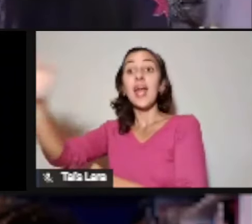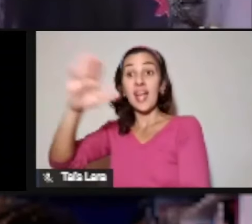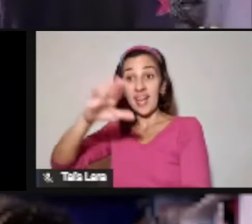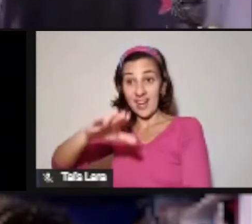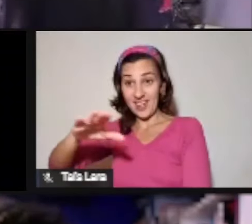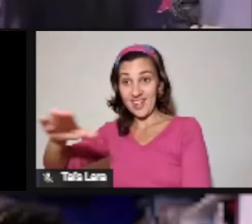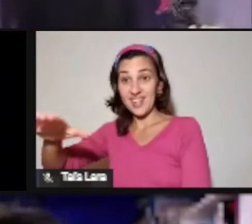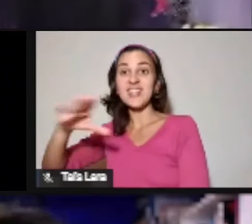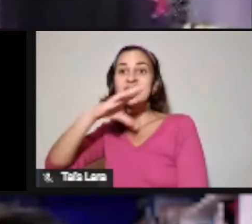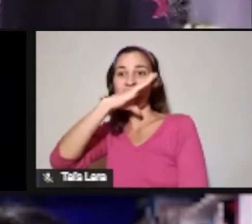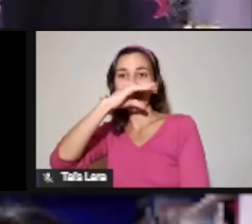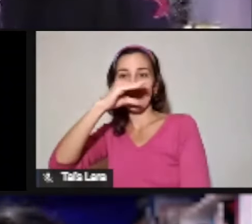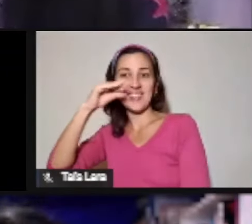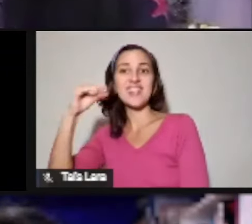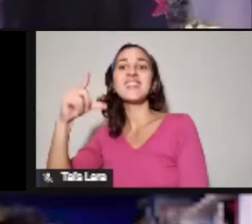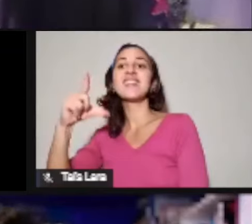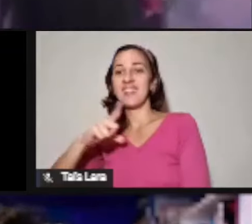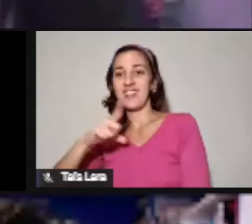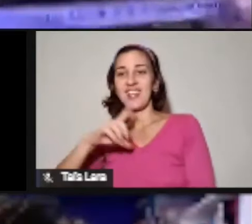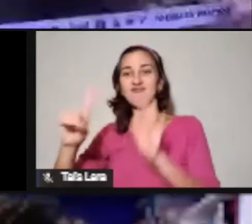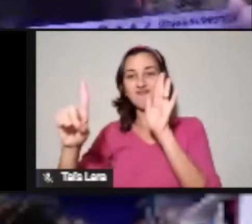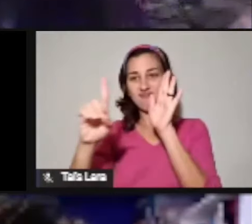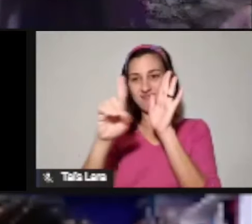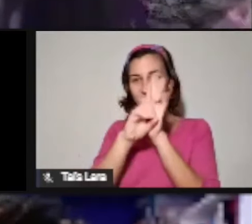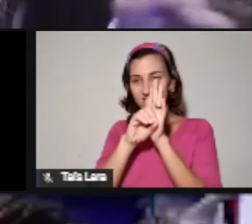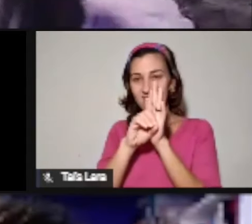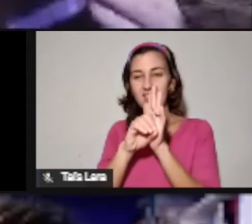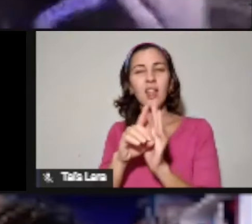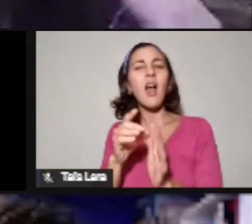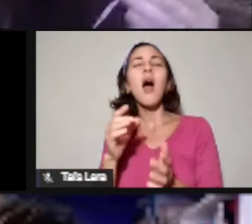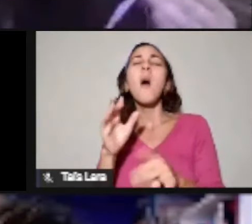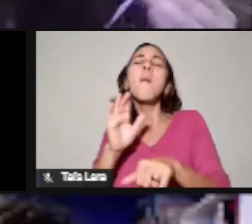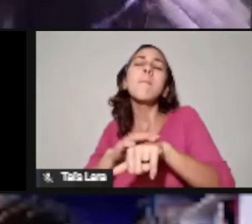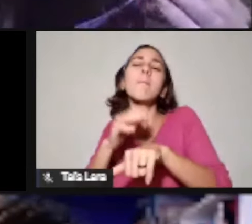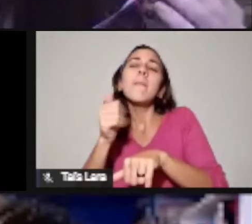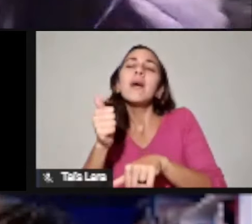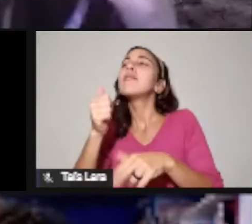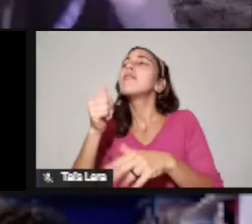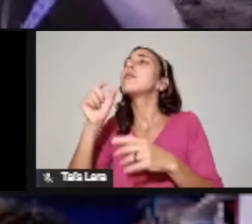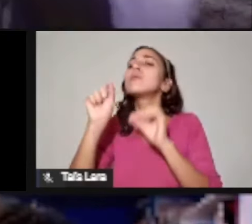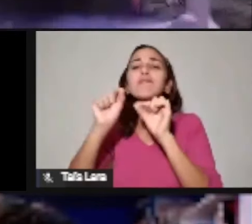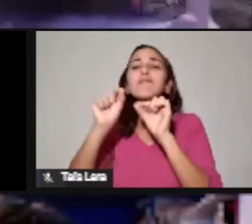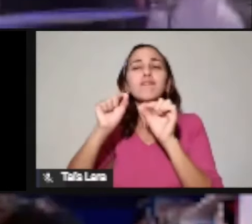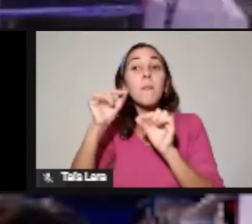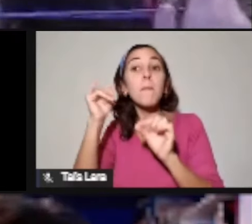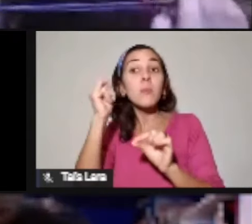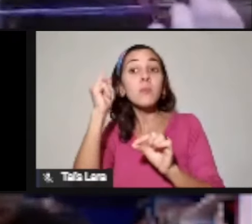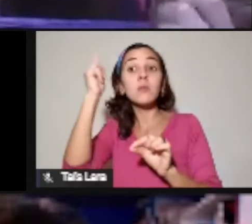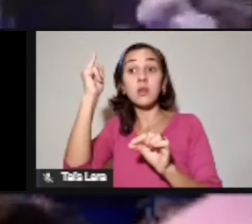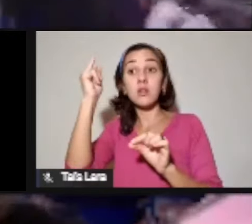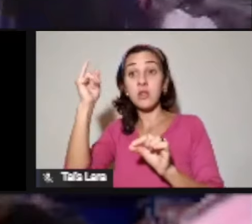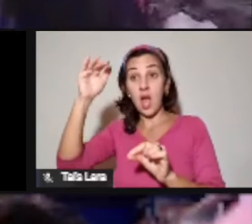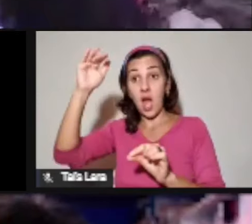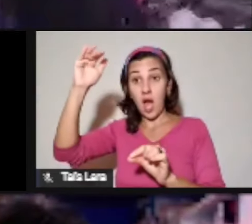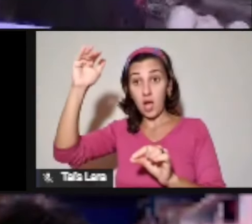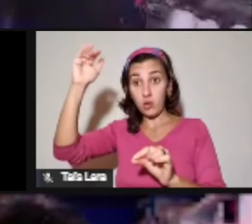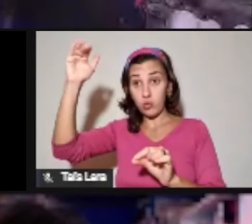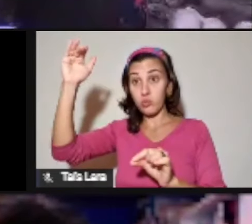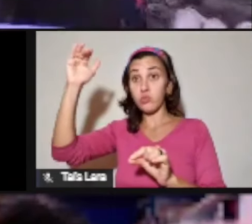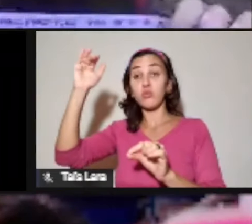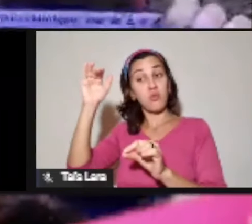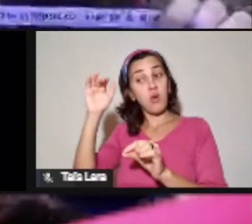direitos. O ideal é que os próprios adultos da convivência da criança ajudem essa criança se ela está